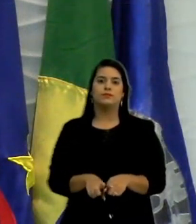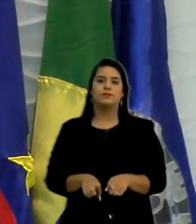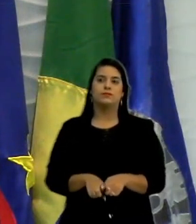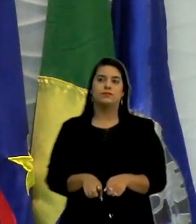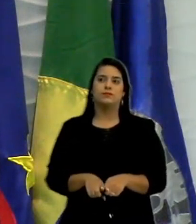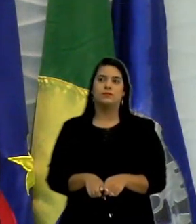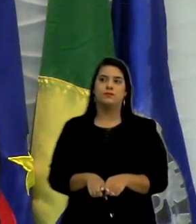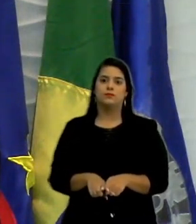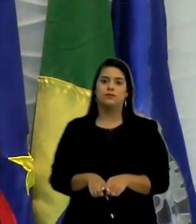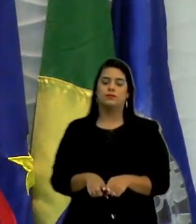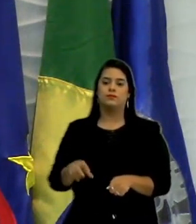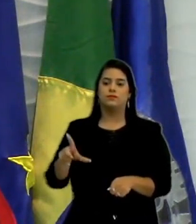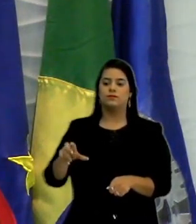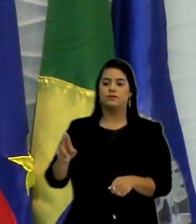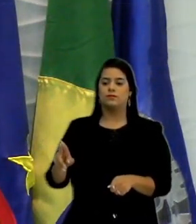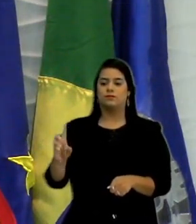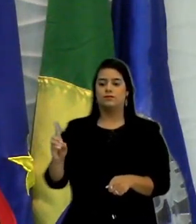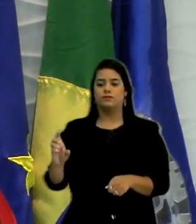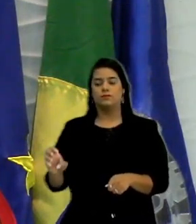Lude Ribeiro, né?